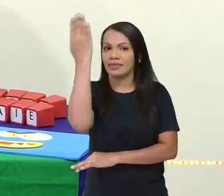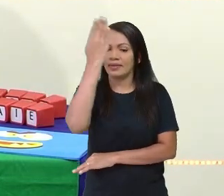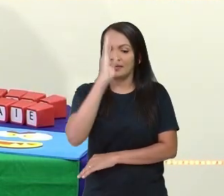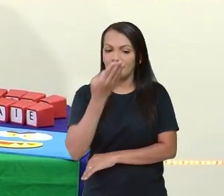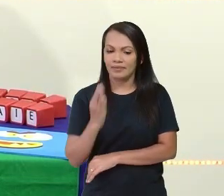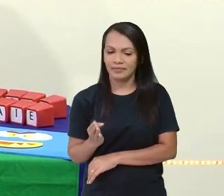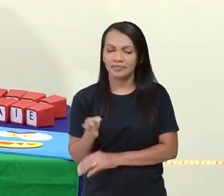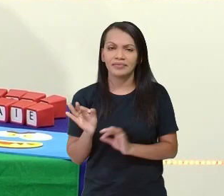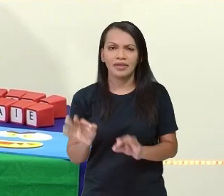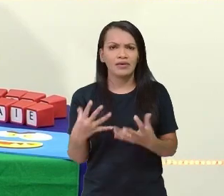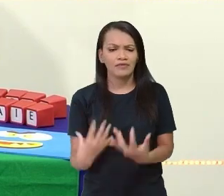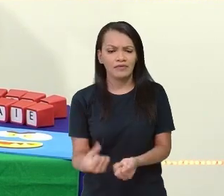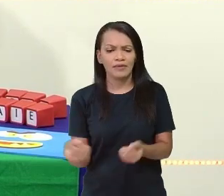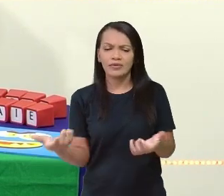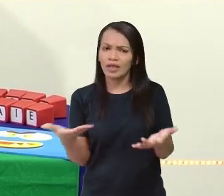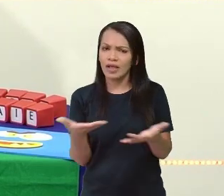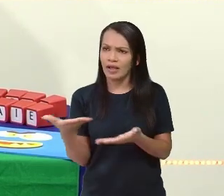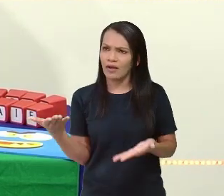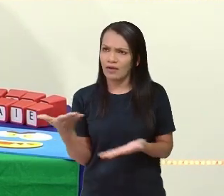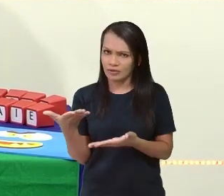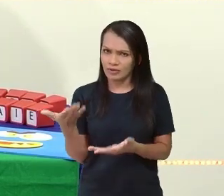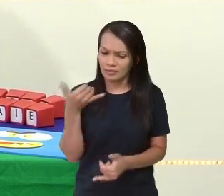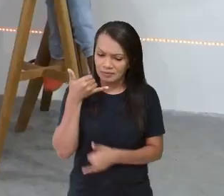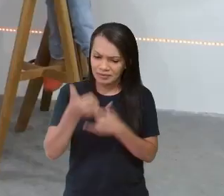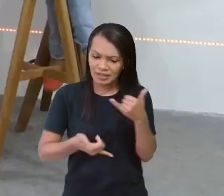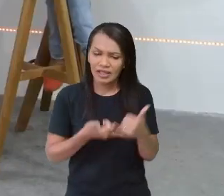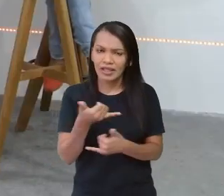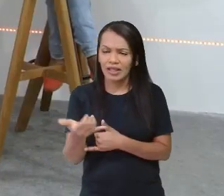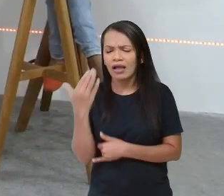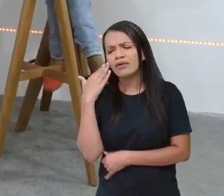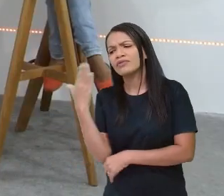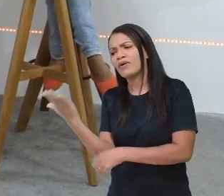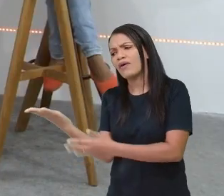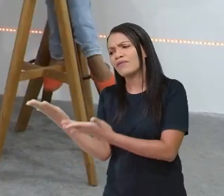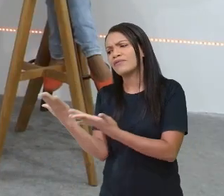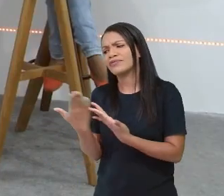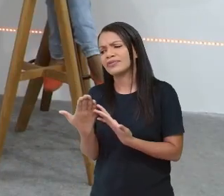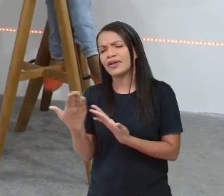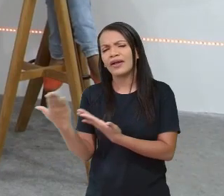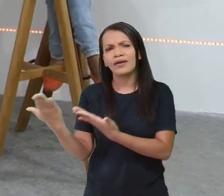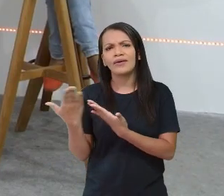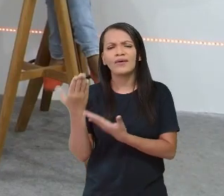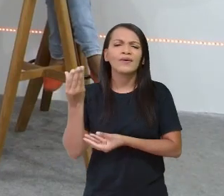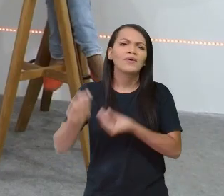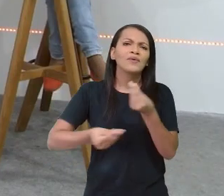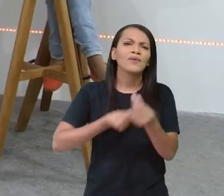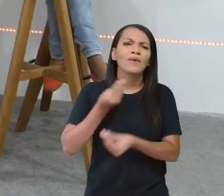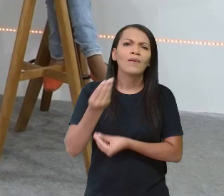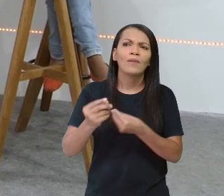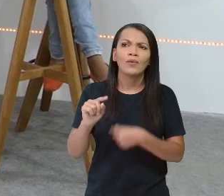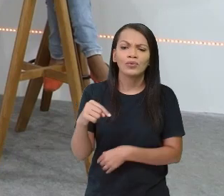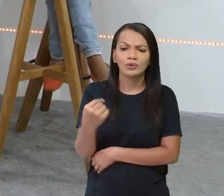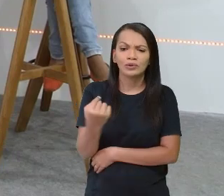E aí? Agora eu quero que vocês venham aqui, né? Como vai ser o nosso jogo?